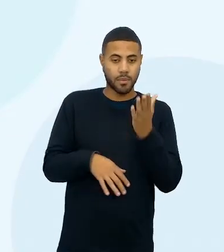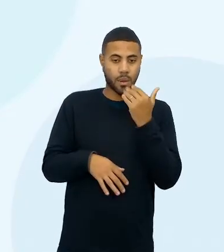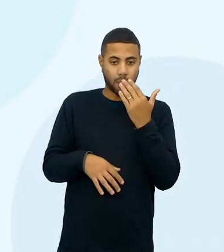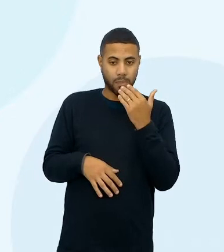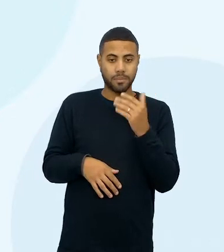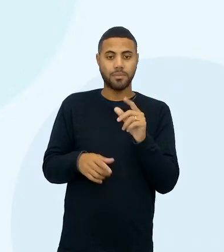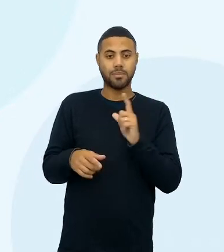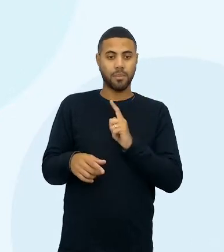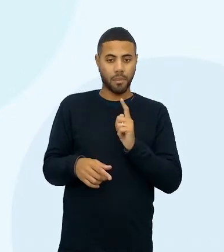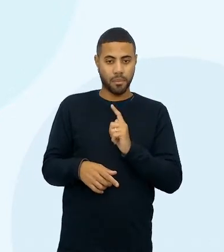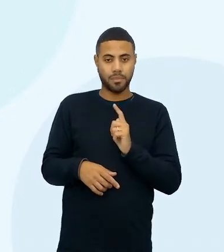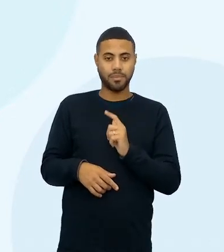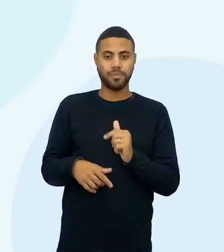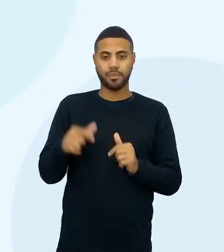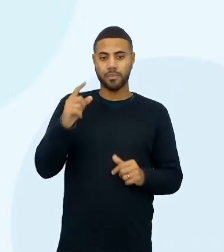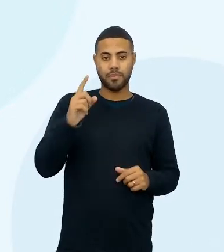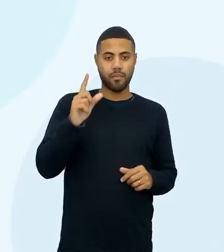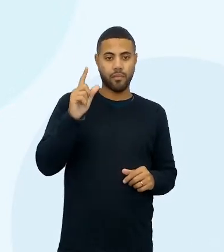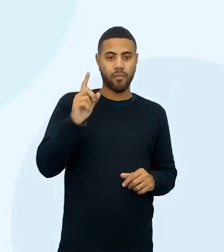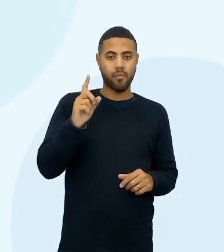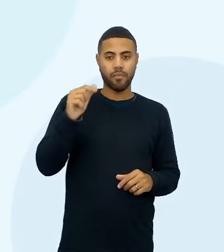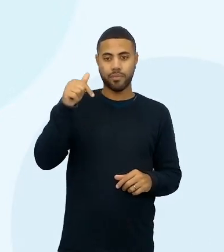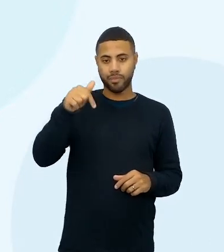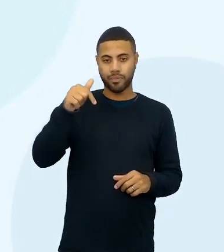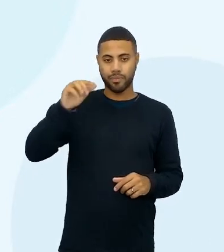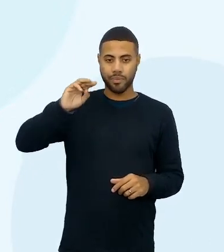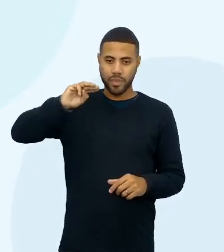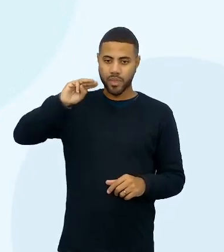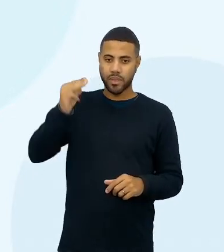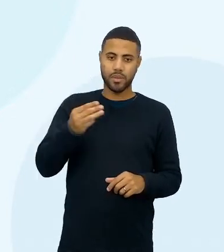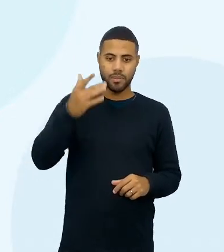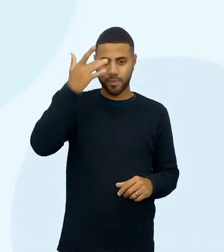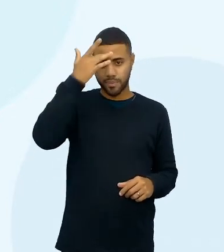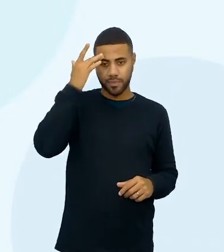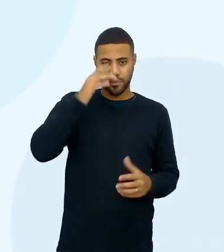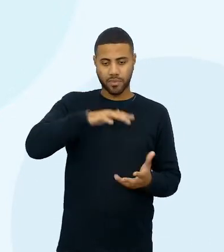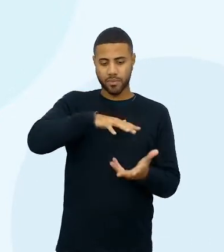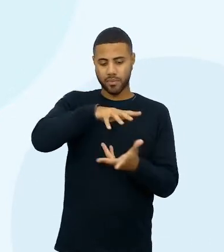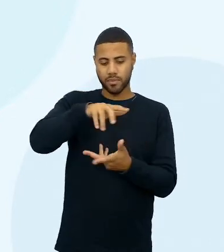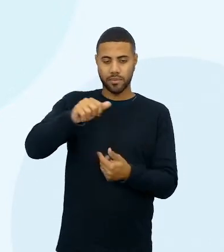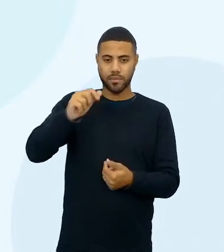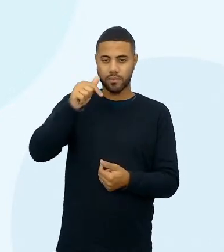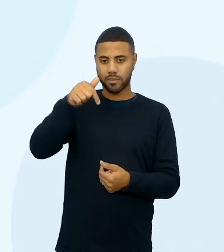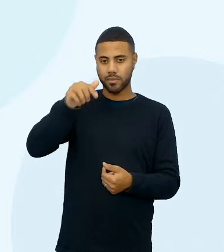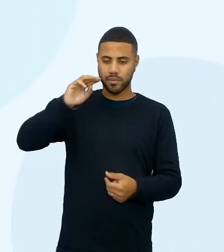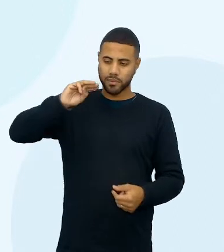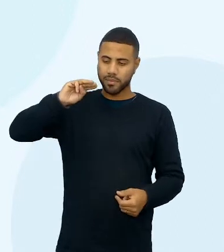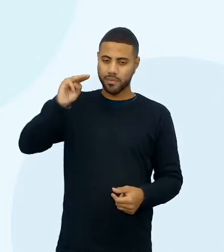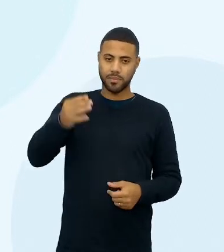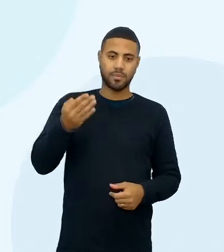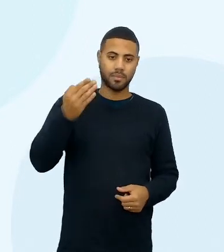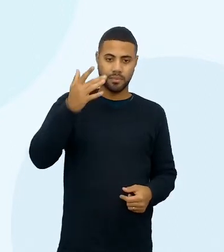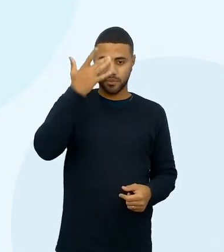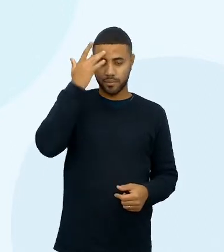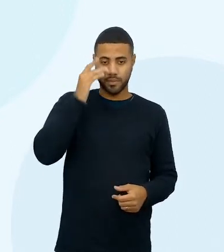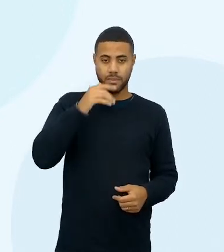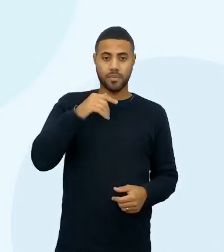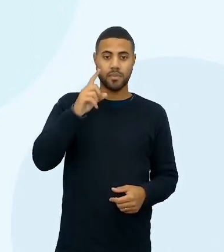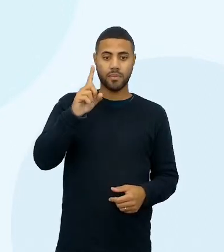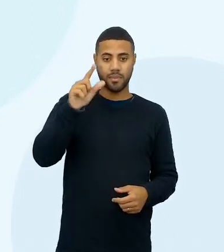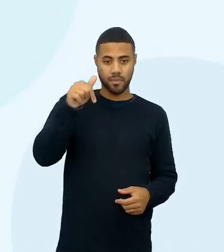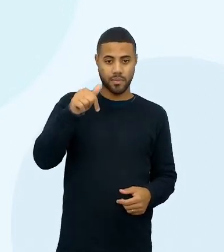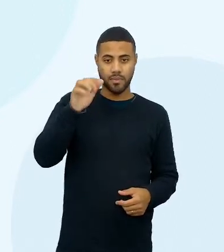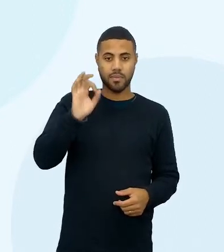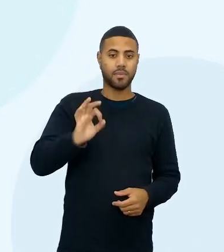mais de 7 bilhões de pessoas nesse mundo. e 17%, segundo